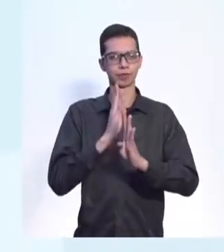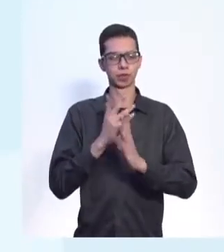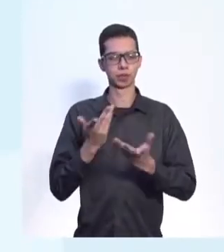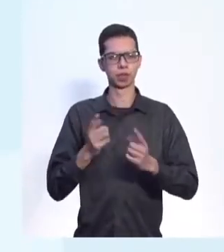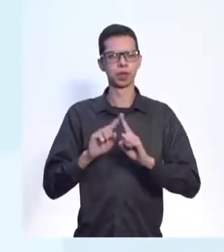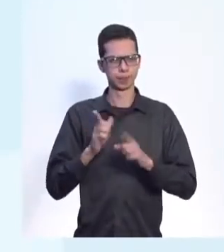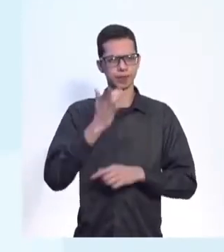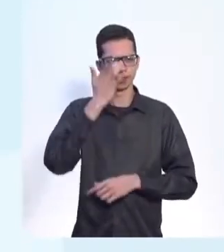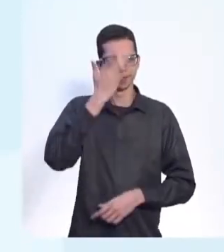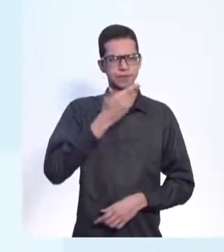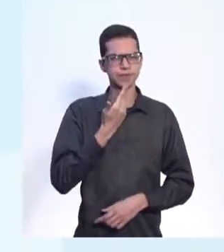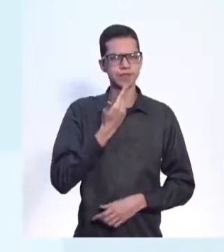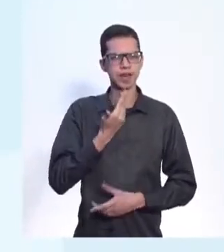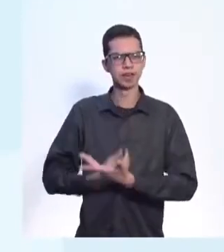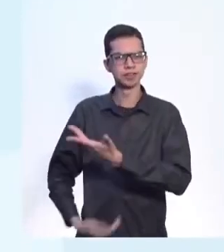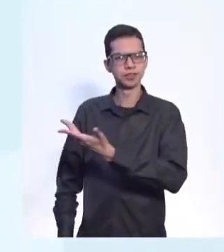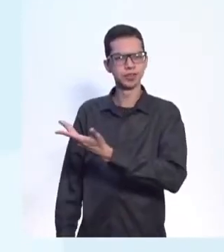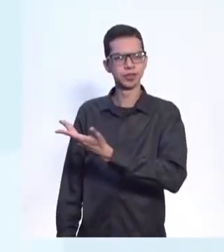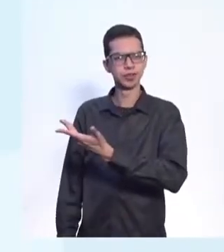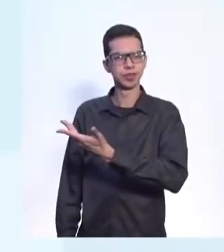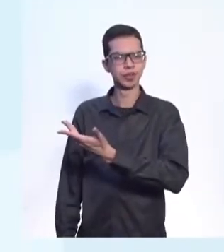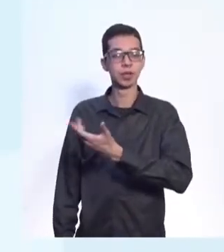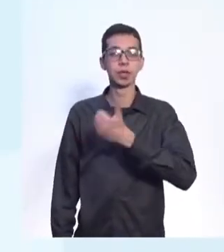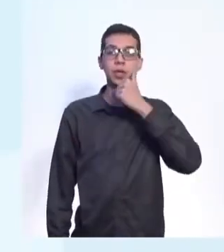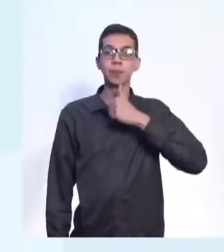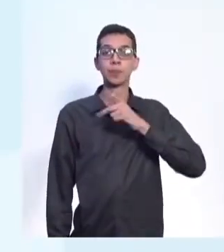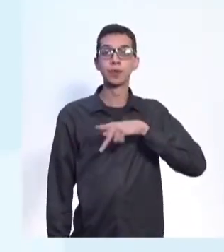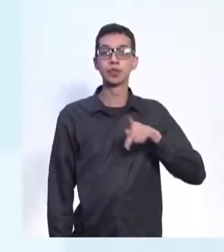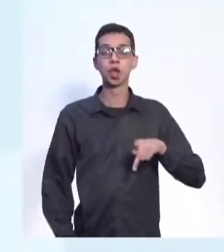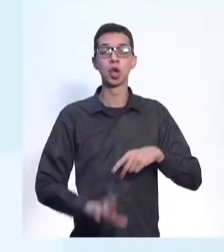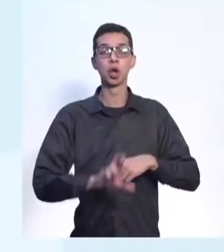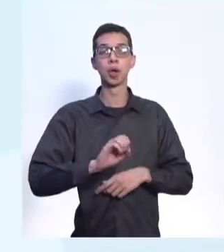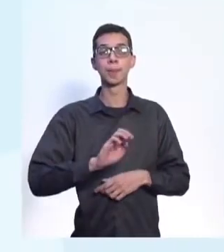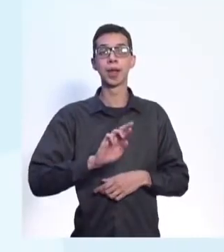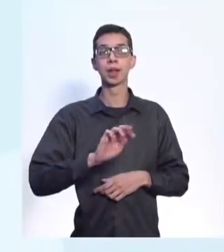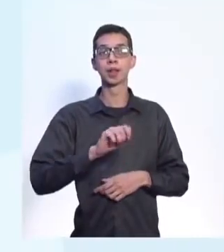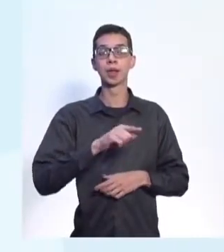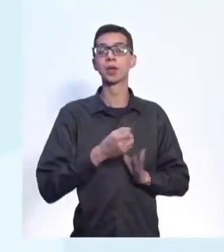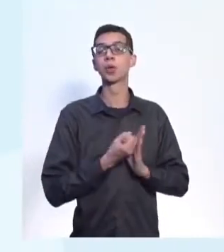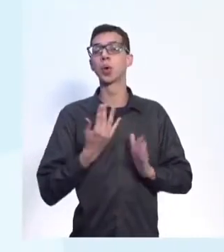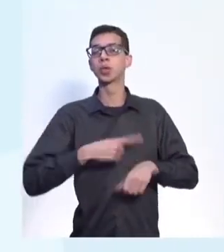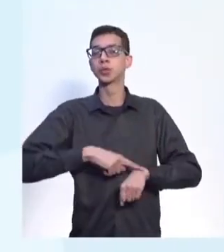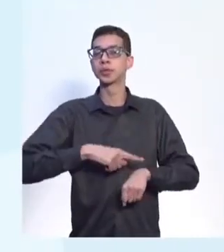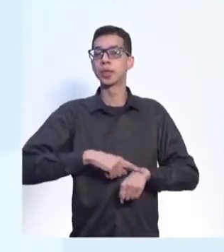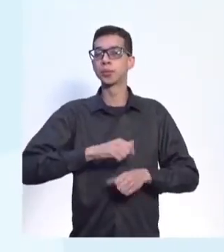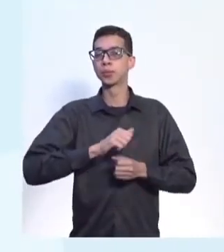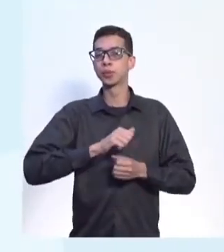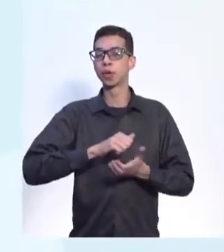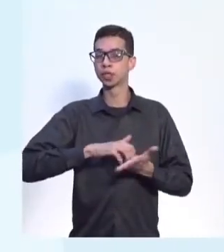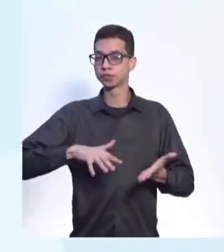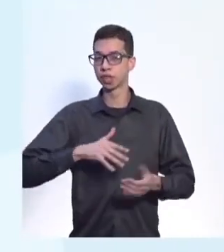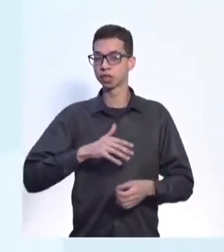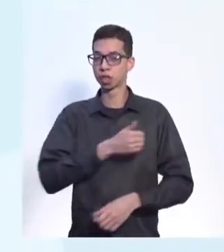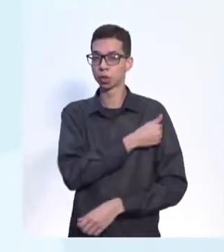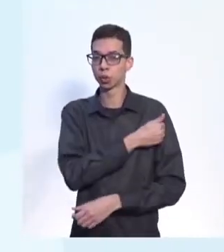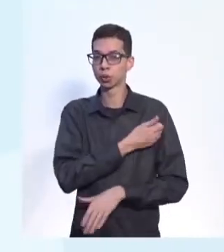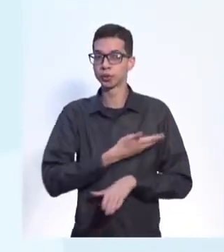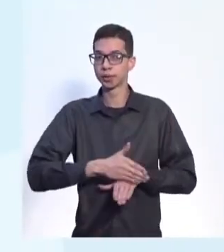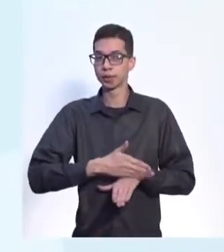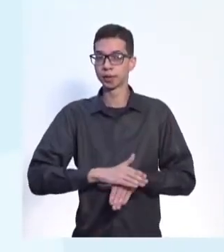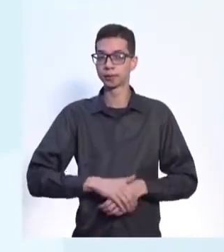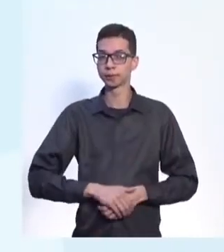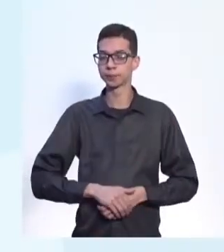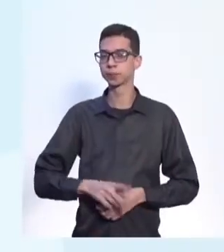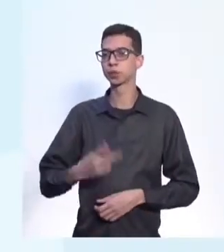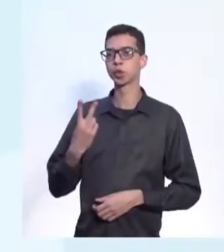hein, gente? Então, professora Roberta, quanto tempo os nossos alunos terão para essa atividade? Professora Inês, para essa atividade eles terão